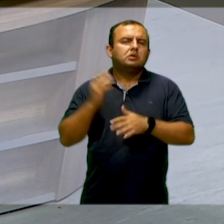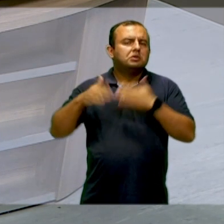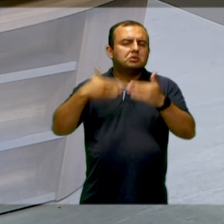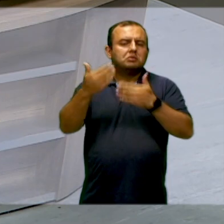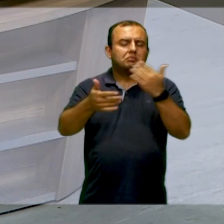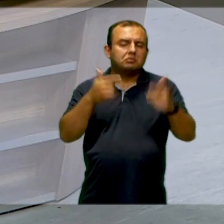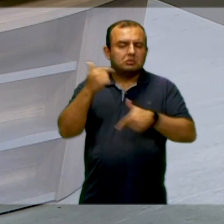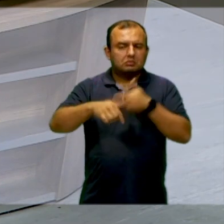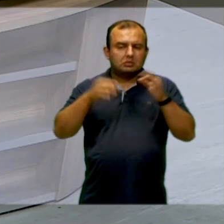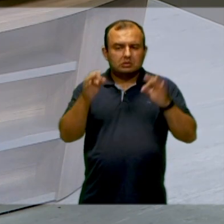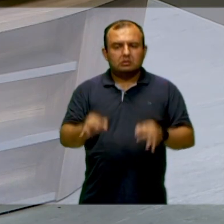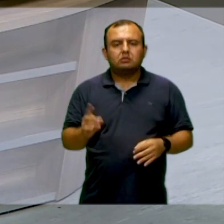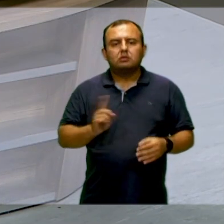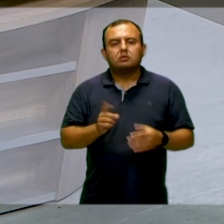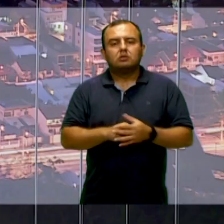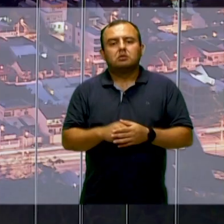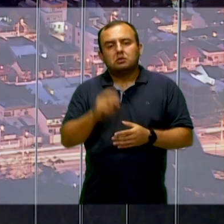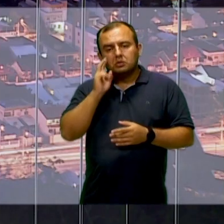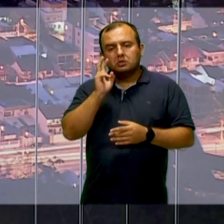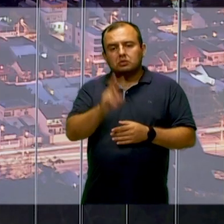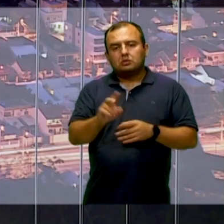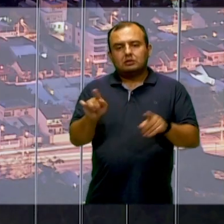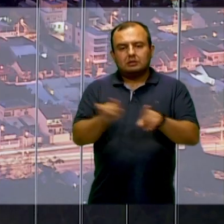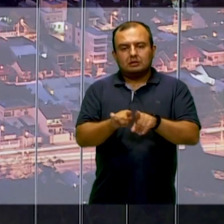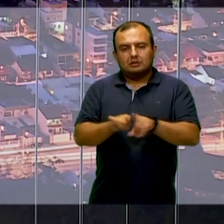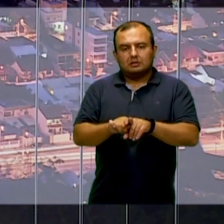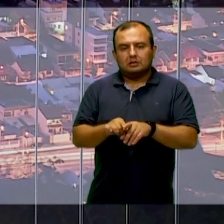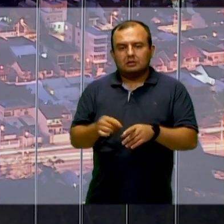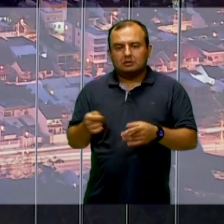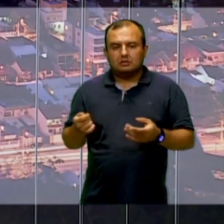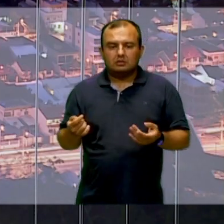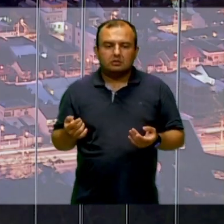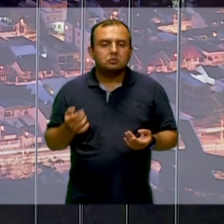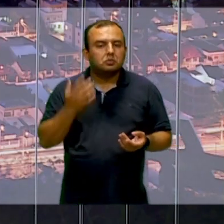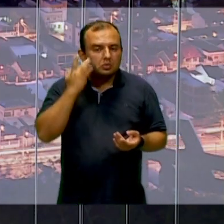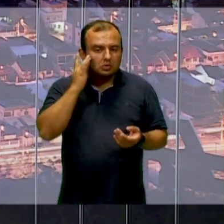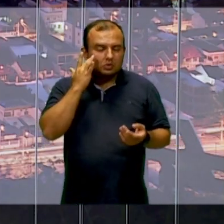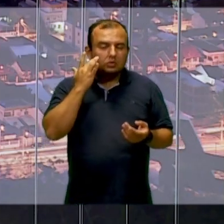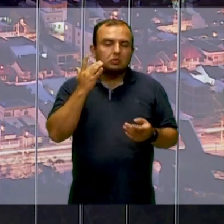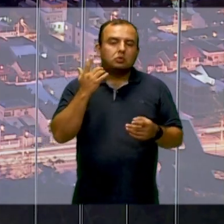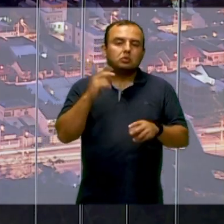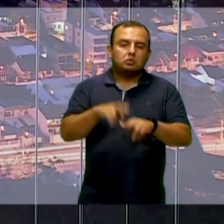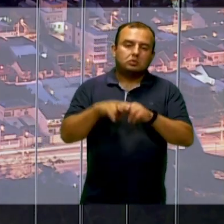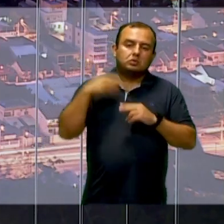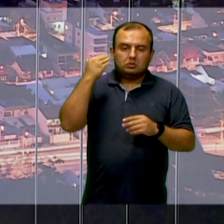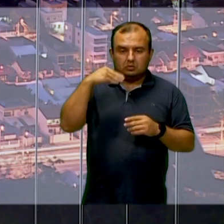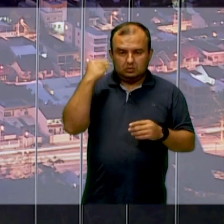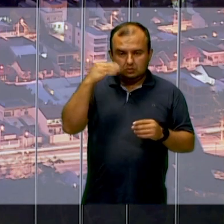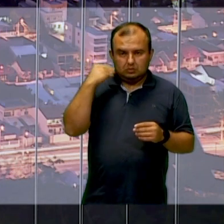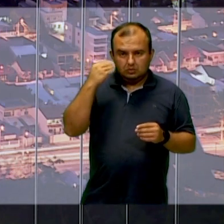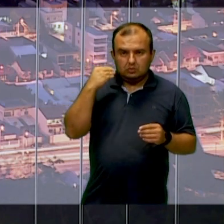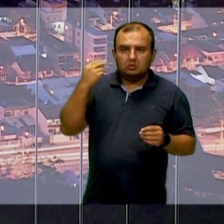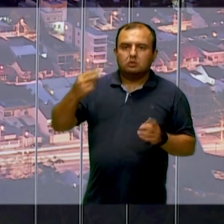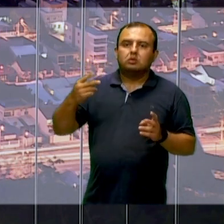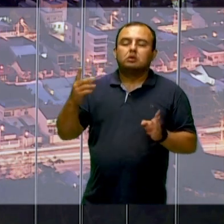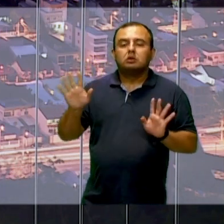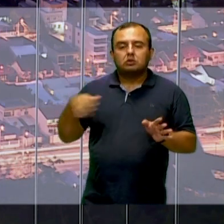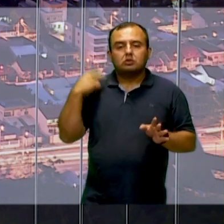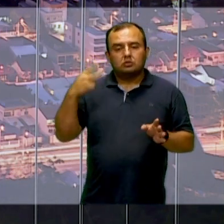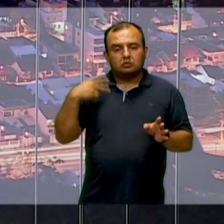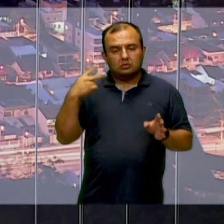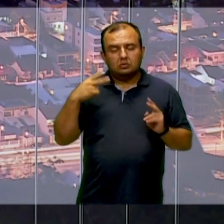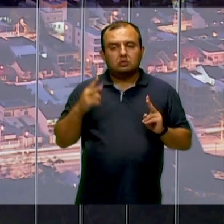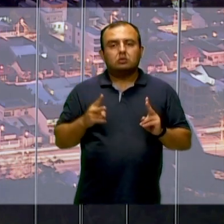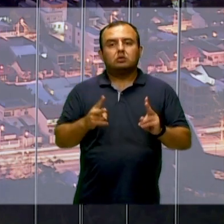como deveria. Eu vejo que você, acho que muito por causa da tua experiência como vereadora e